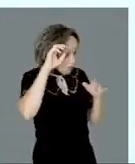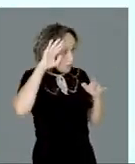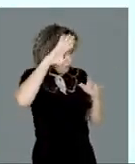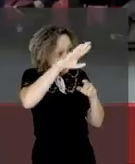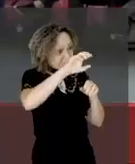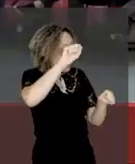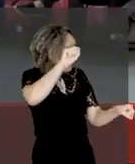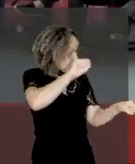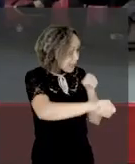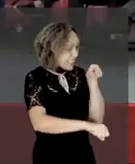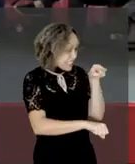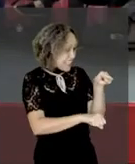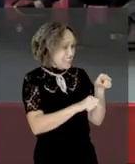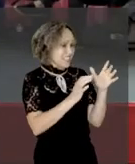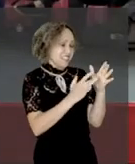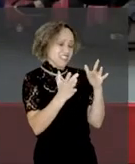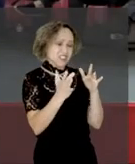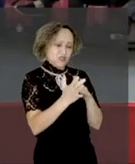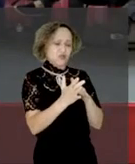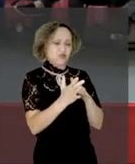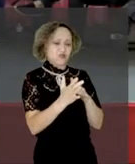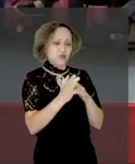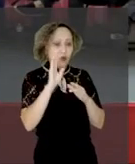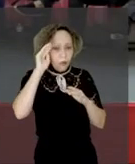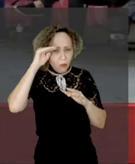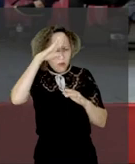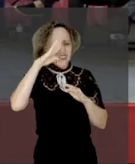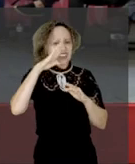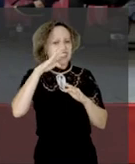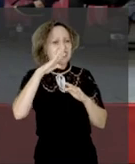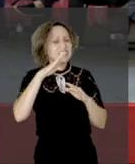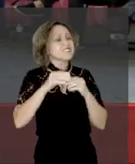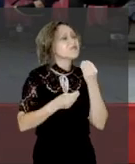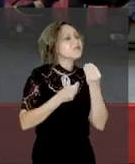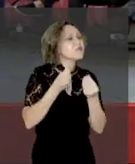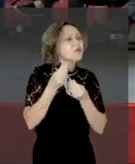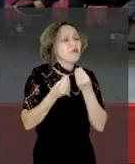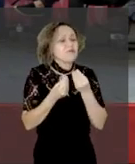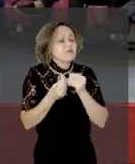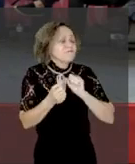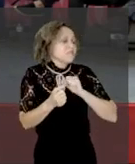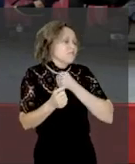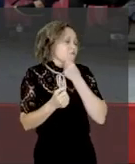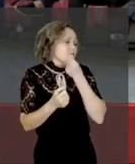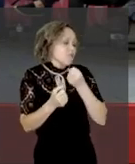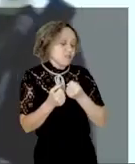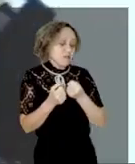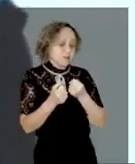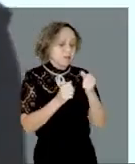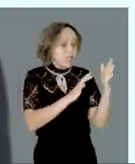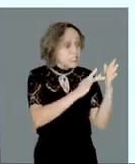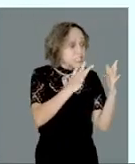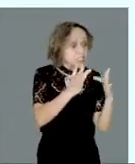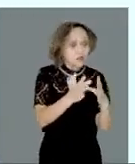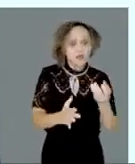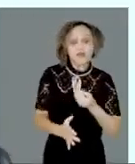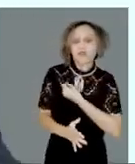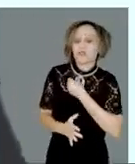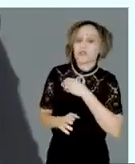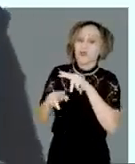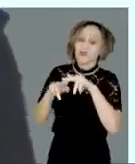e os periféricos. O bolsonarismo exalta torturadores. Jesus foi